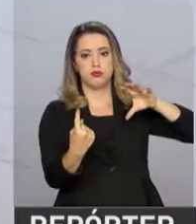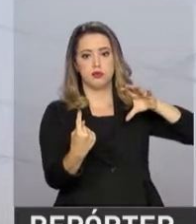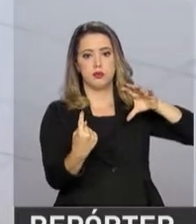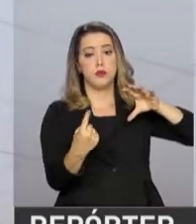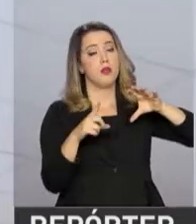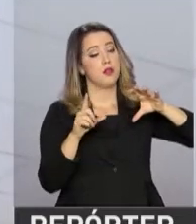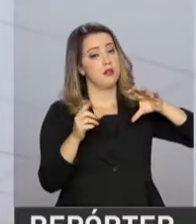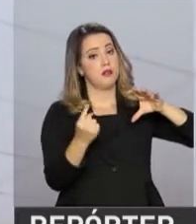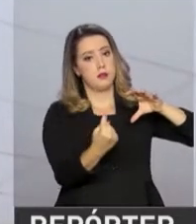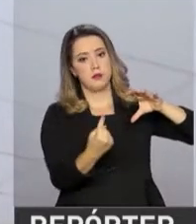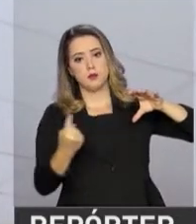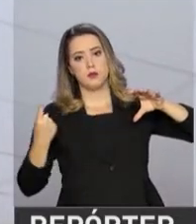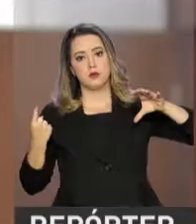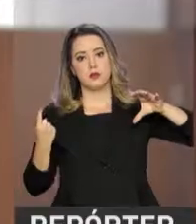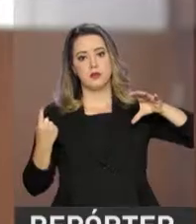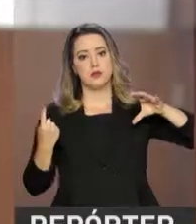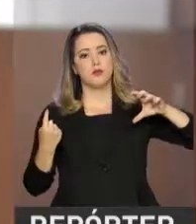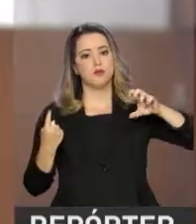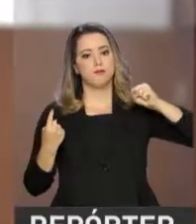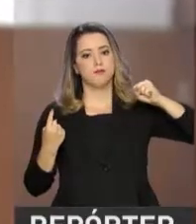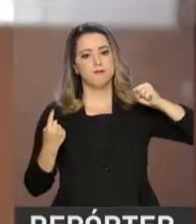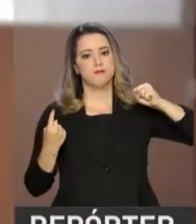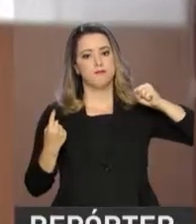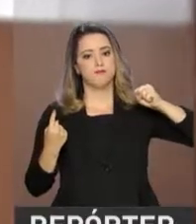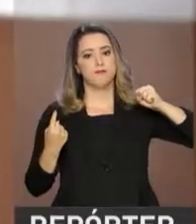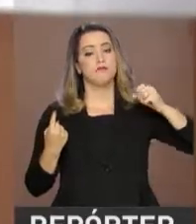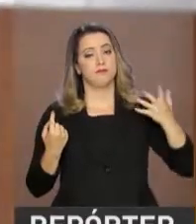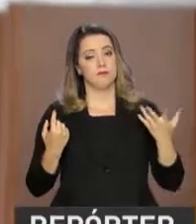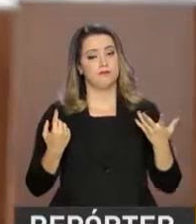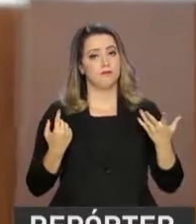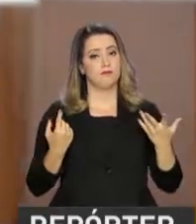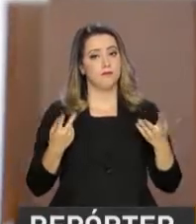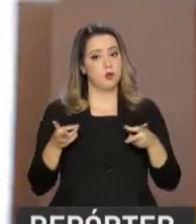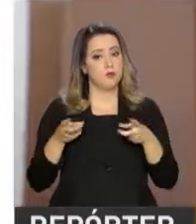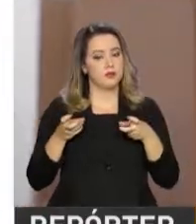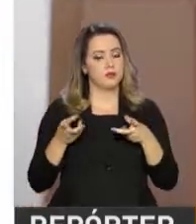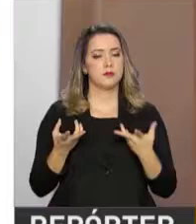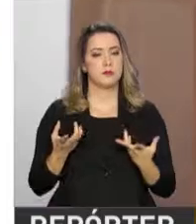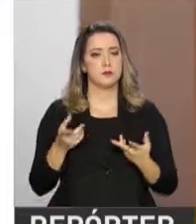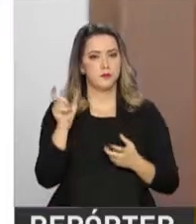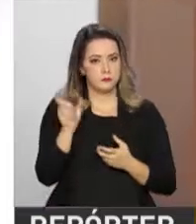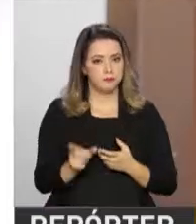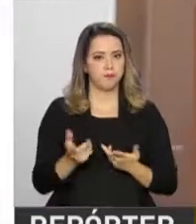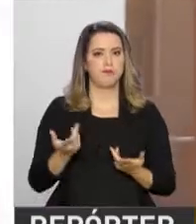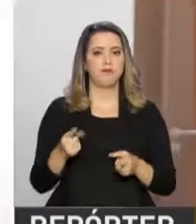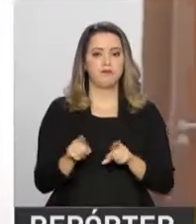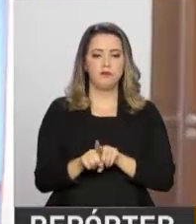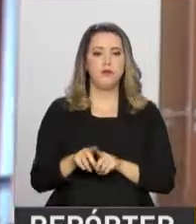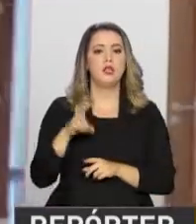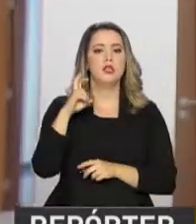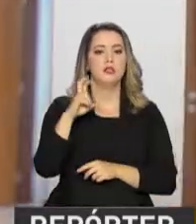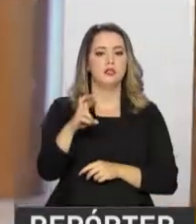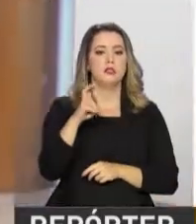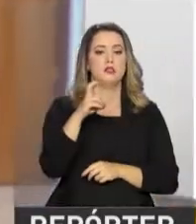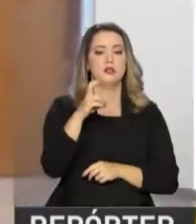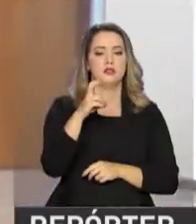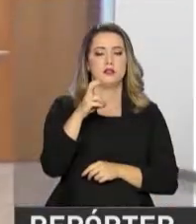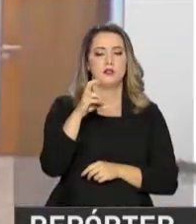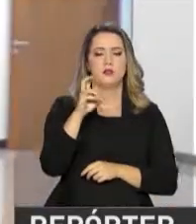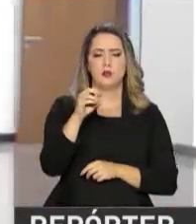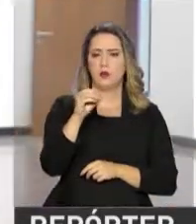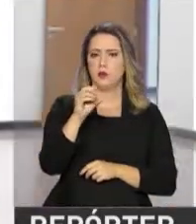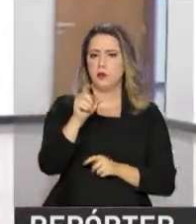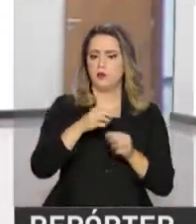ele vai automaticamente desligado são 5 mil e 100 metros quadrados de área construída o investimento de 14